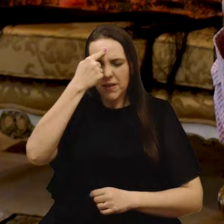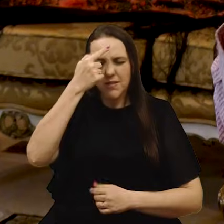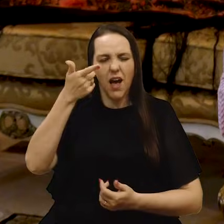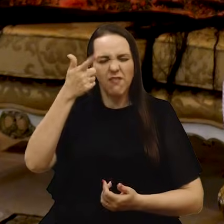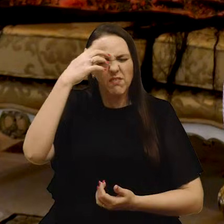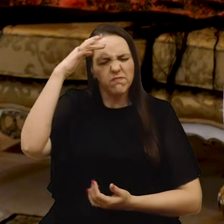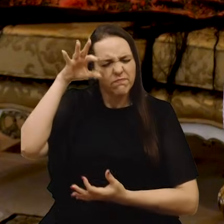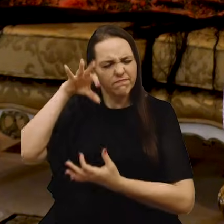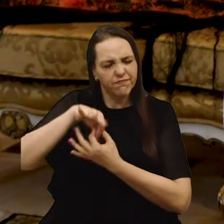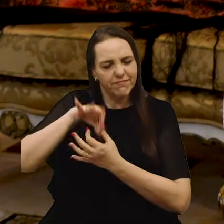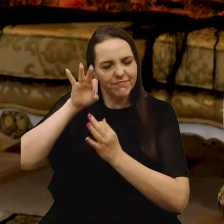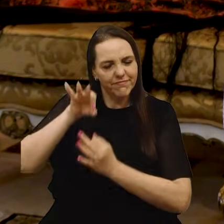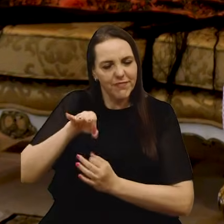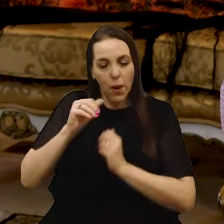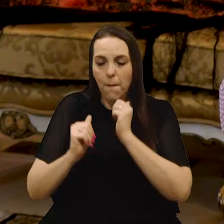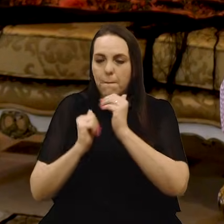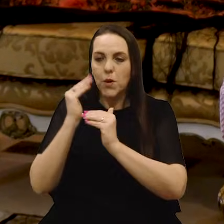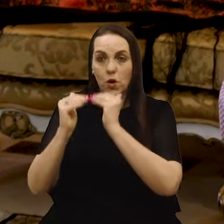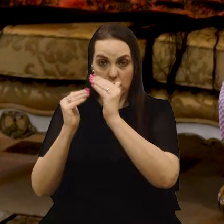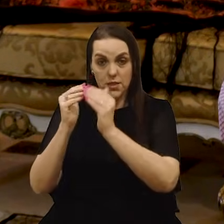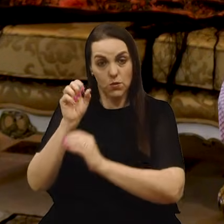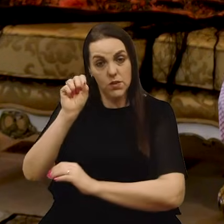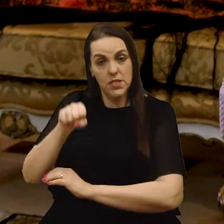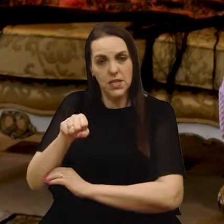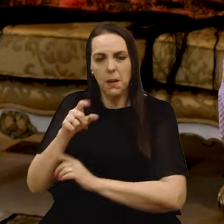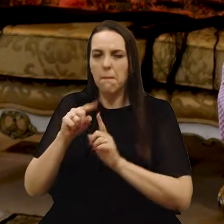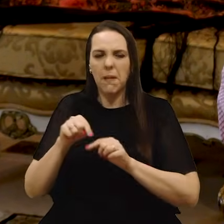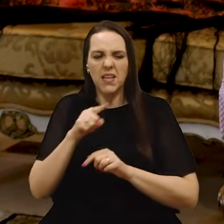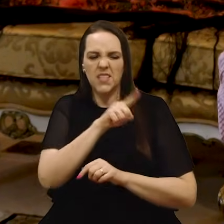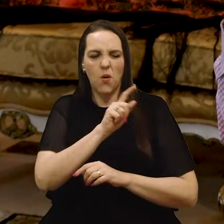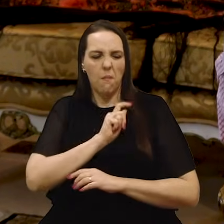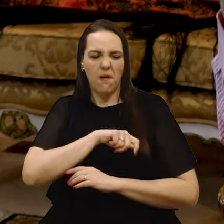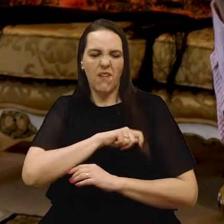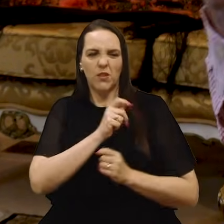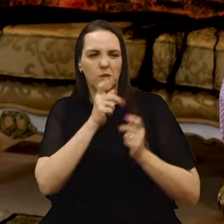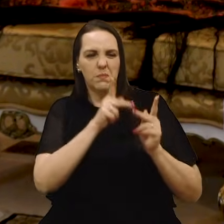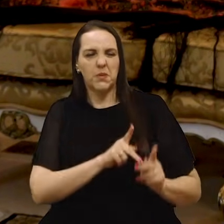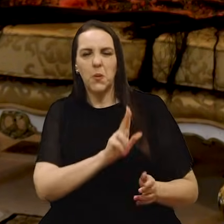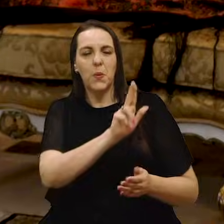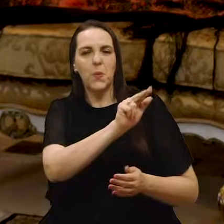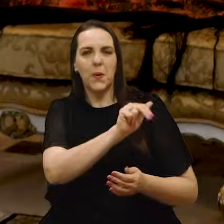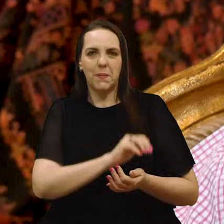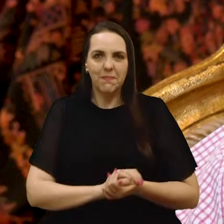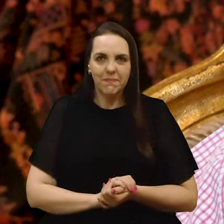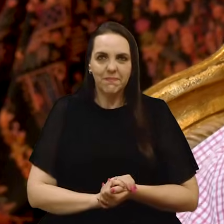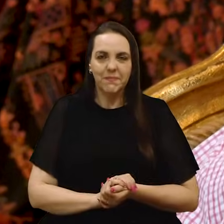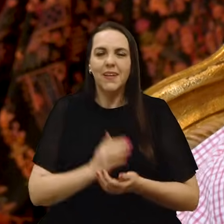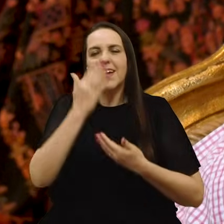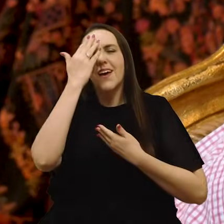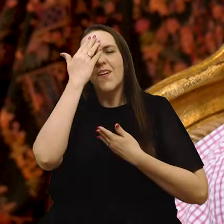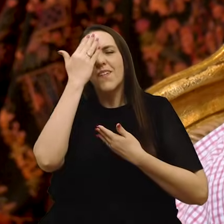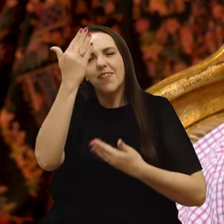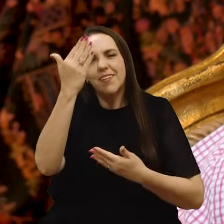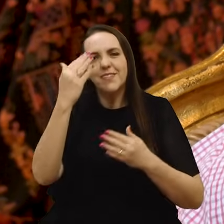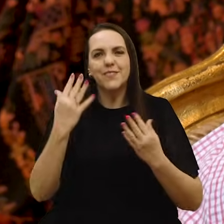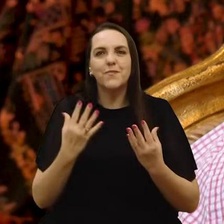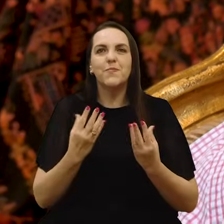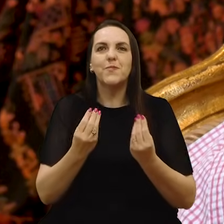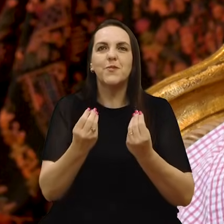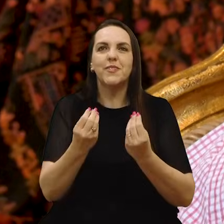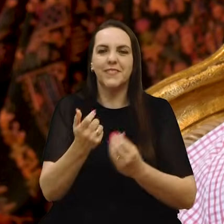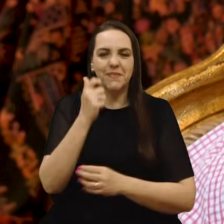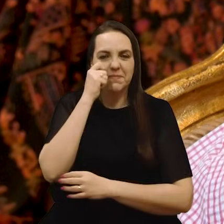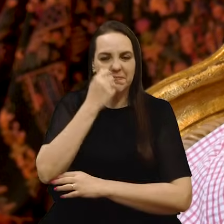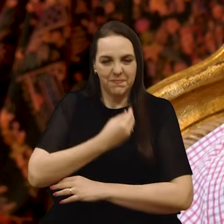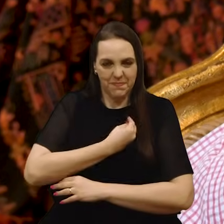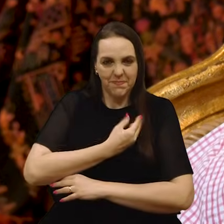coerente com o meu pensamento. Progredir sem machucar ninguém. Eu agradeço muito